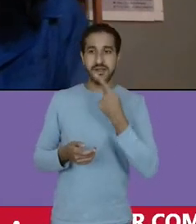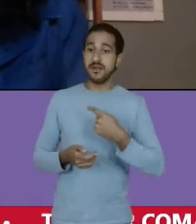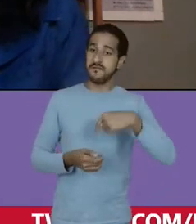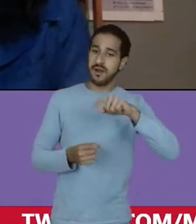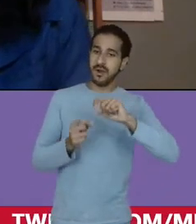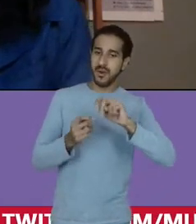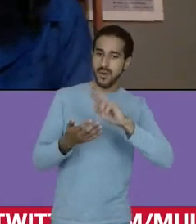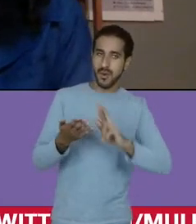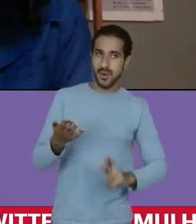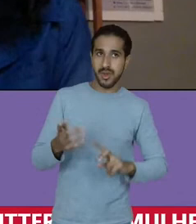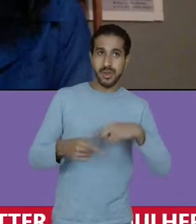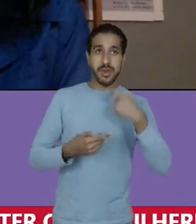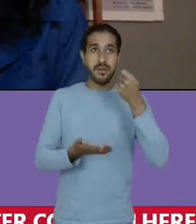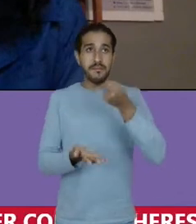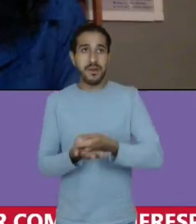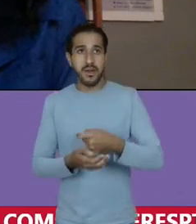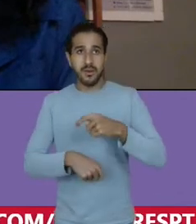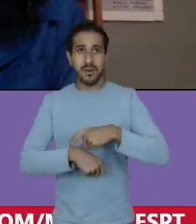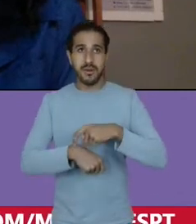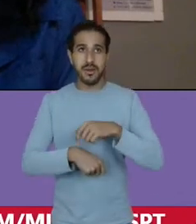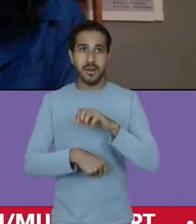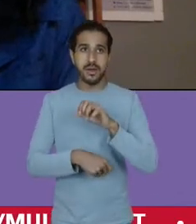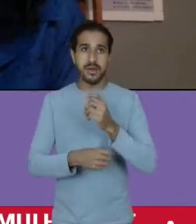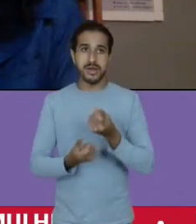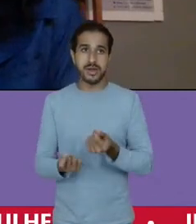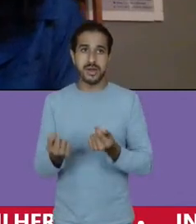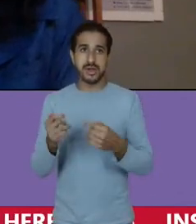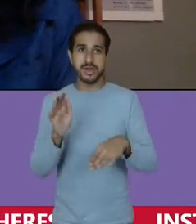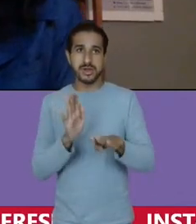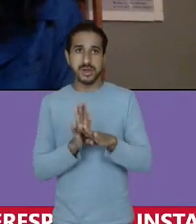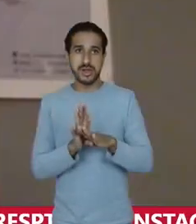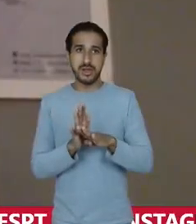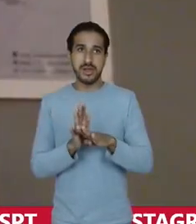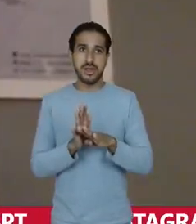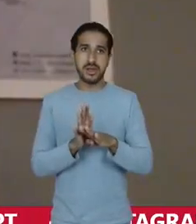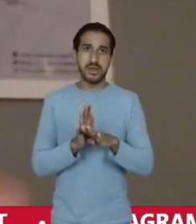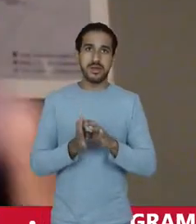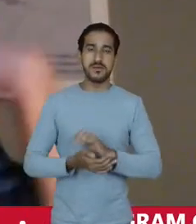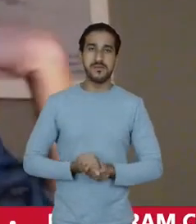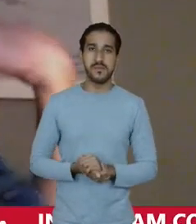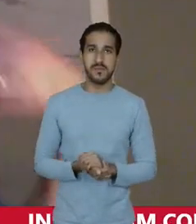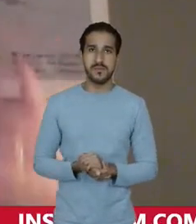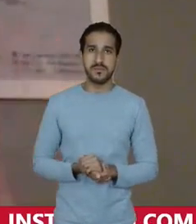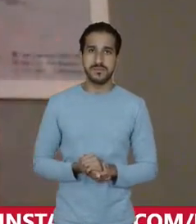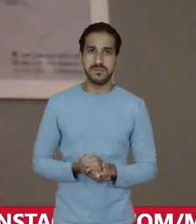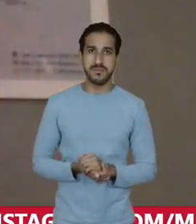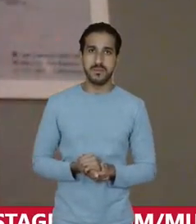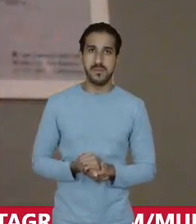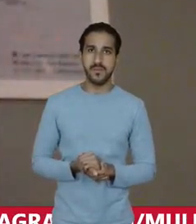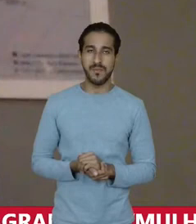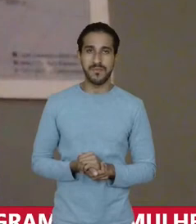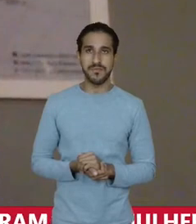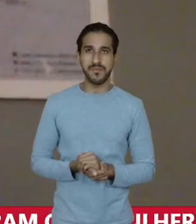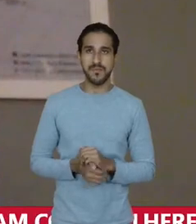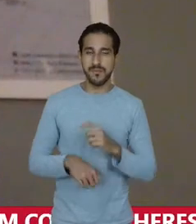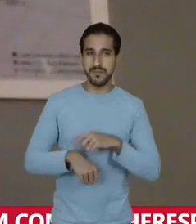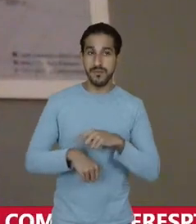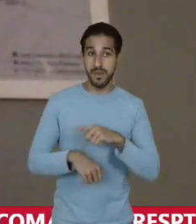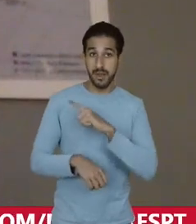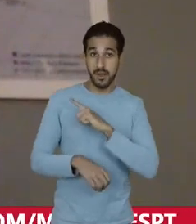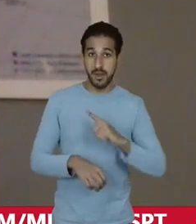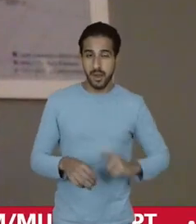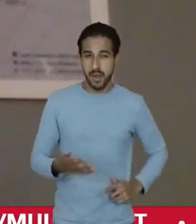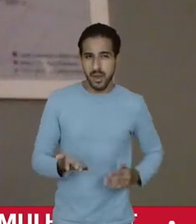roteiro e a gente te paga quando o dinheiro entrar no filme, se é que vai entrar. Então, quando esse